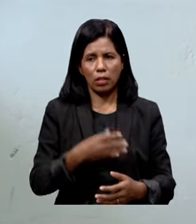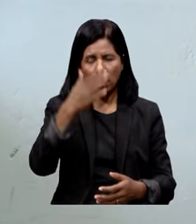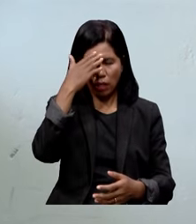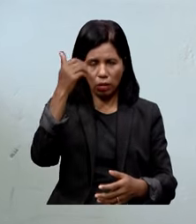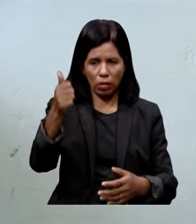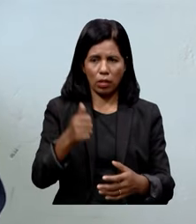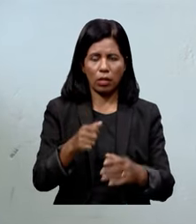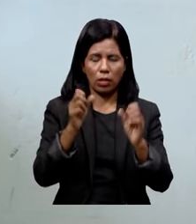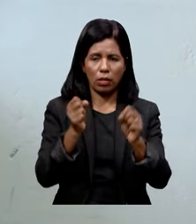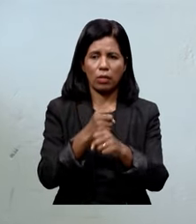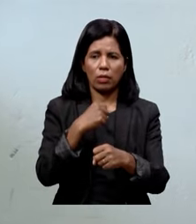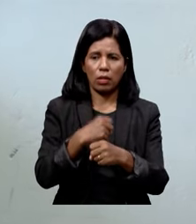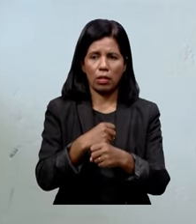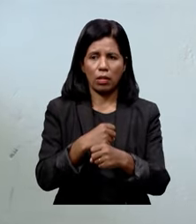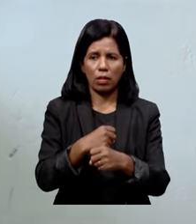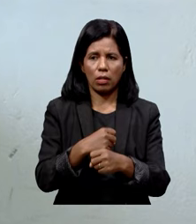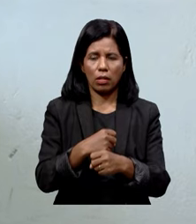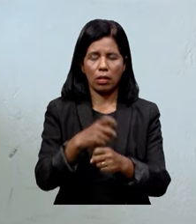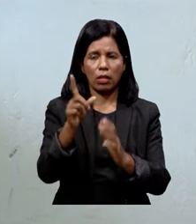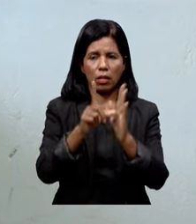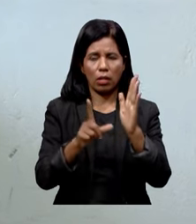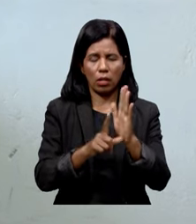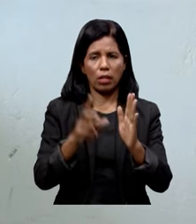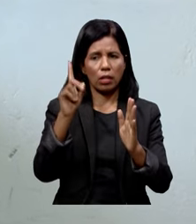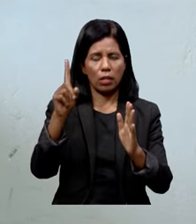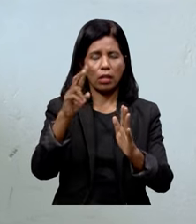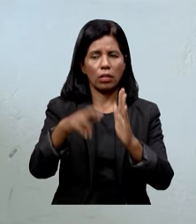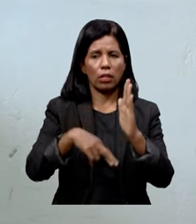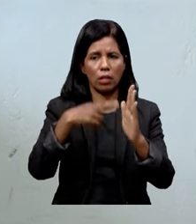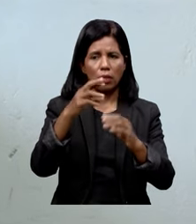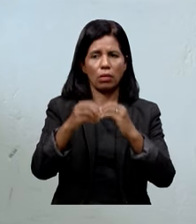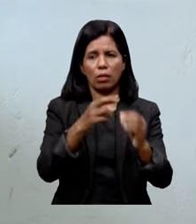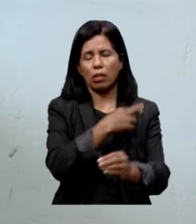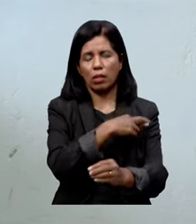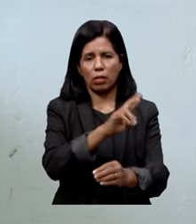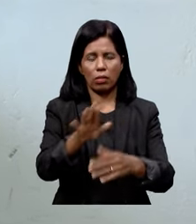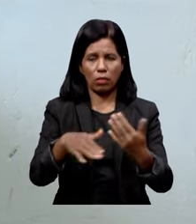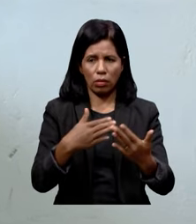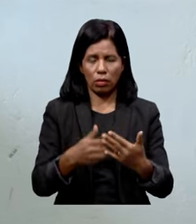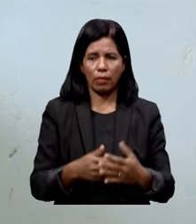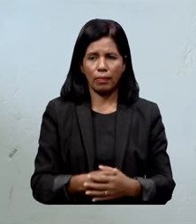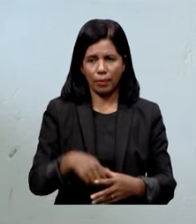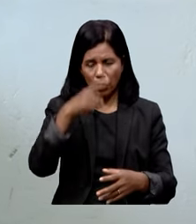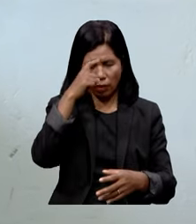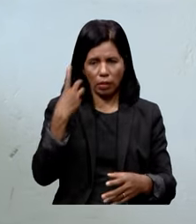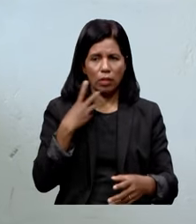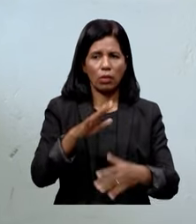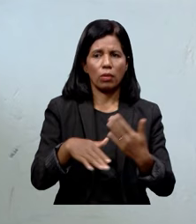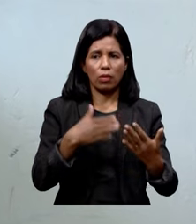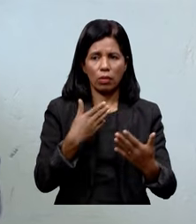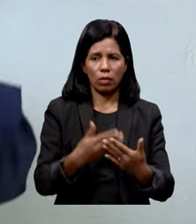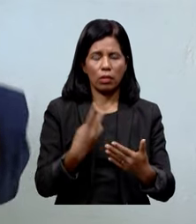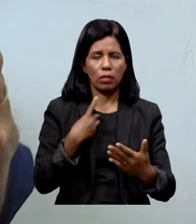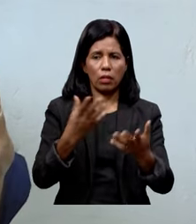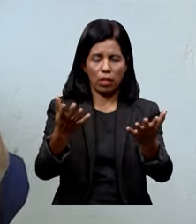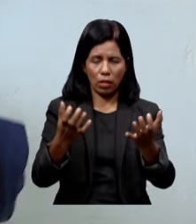Hodi halo legislação ida para tu regula konaba religião sirane. Tamba de ita maioria, então ita